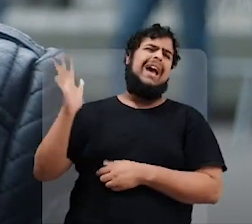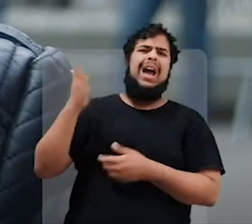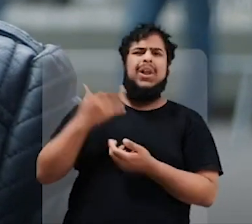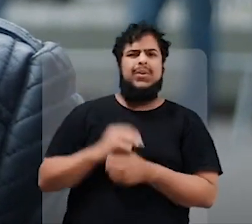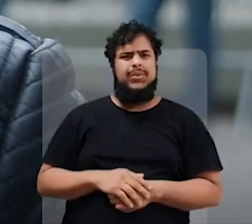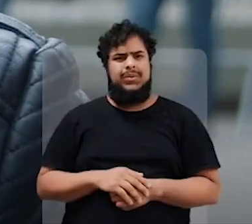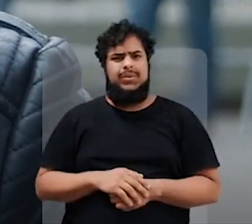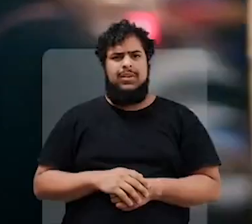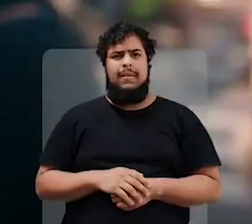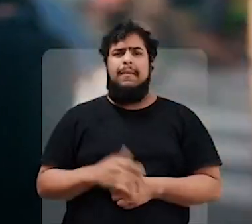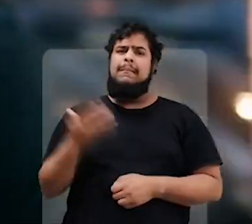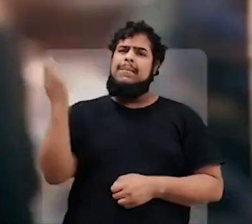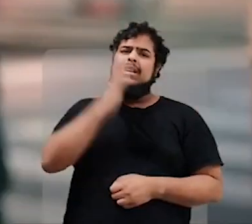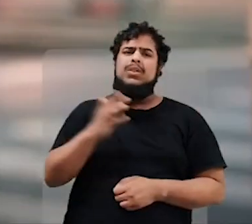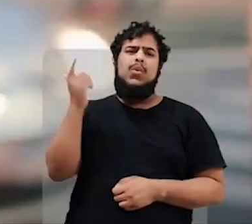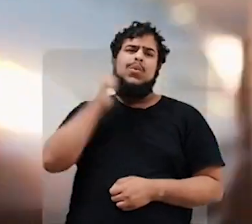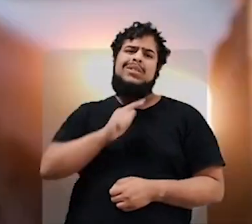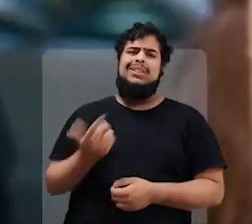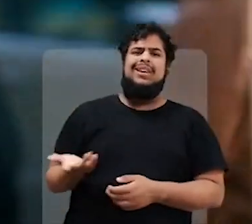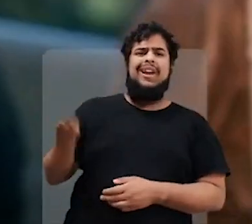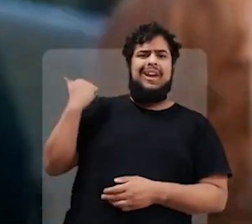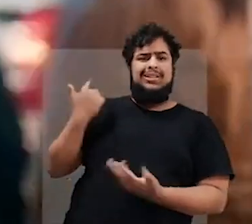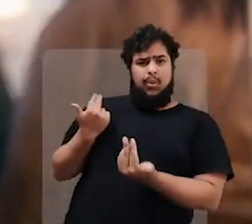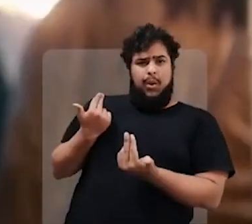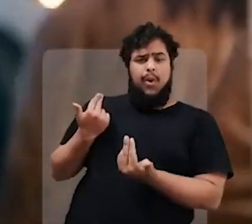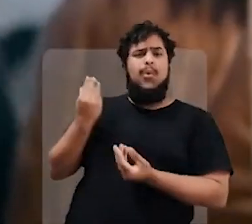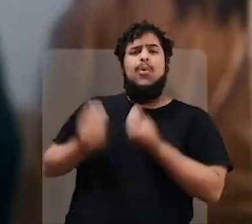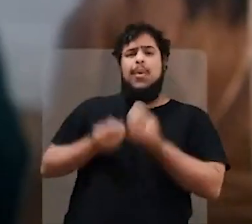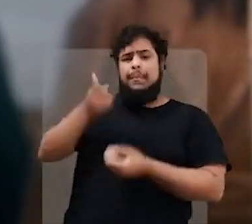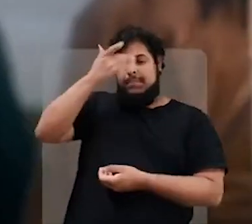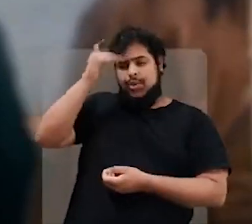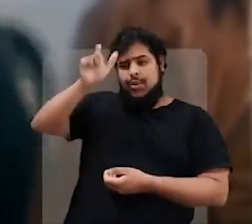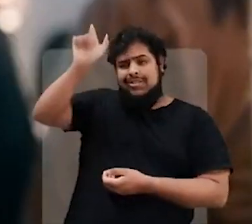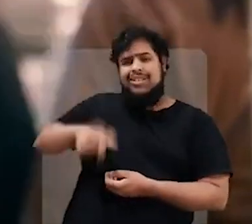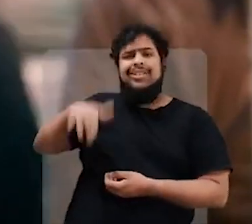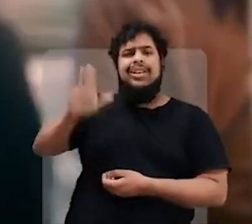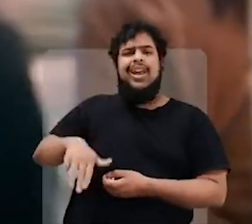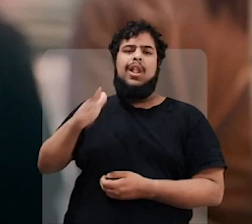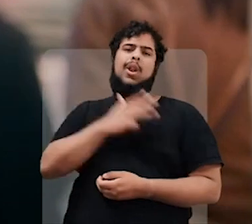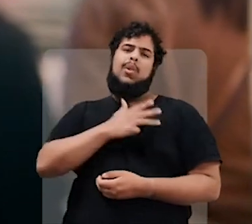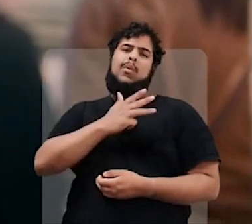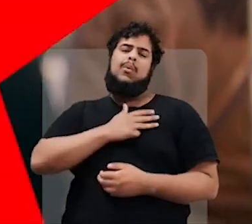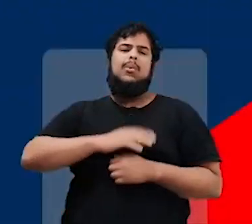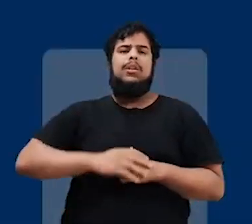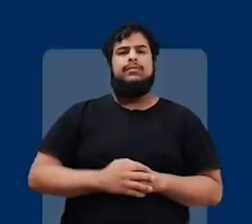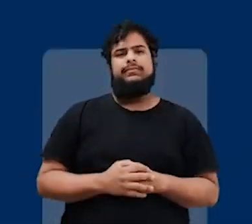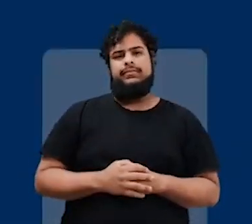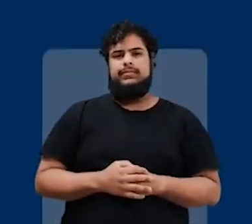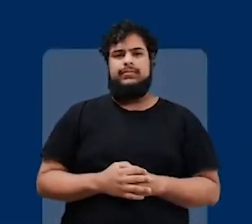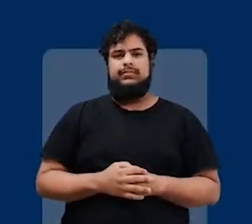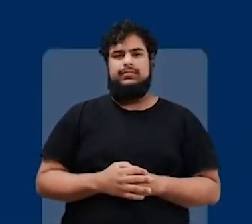percebe uma carestia maior. O Brasil voltar a ser o que era antes, o único presidente que tem condições para isso é o Lula.